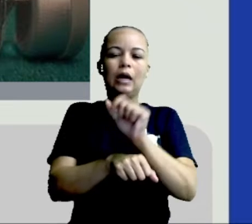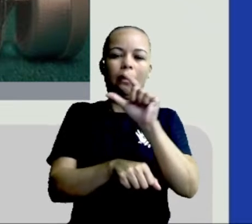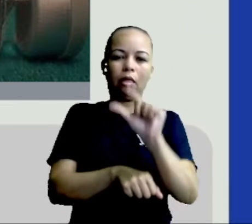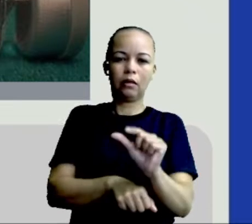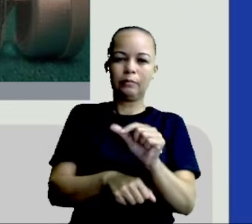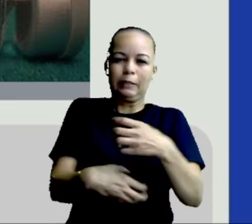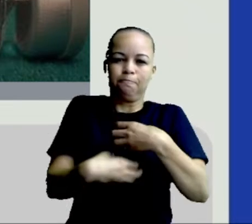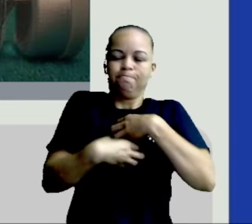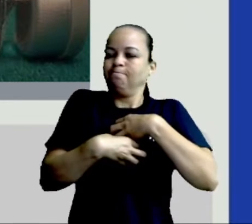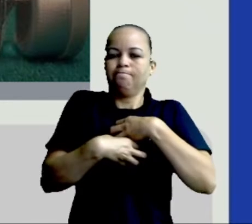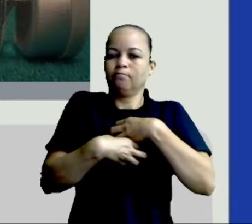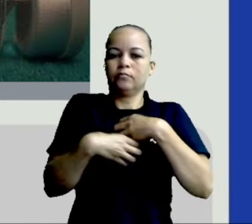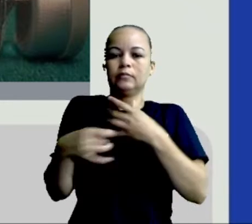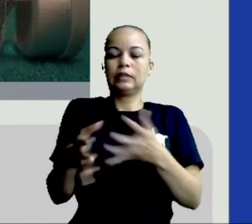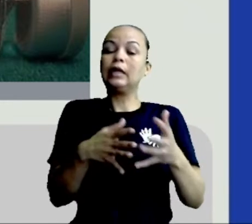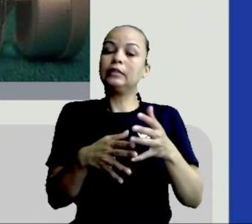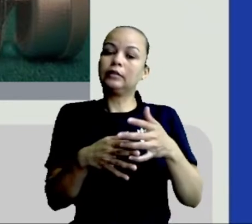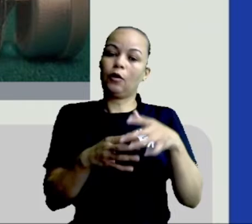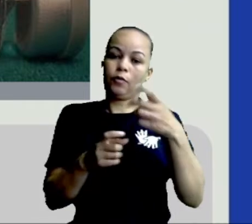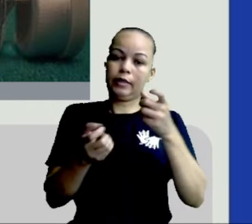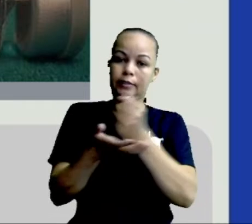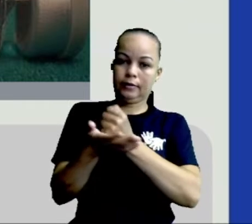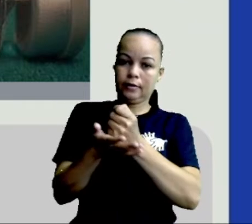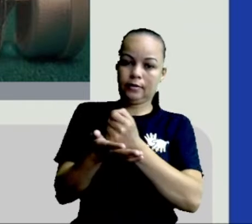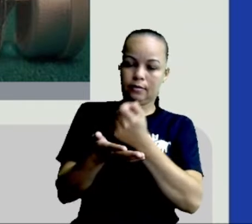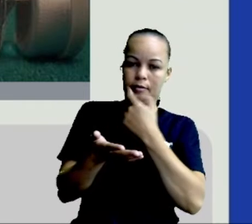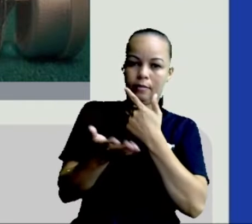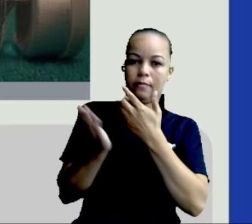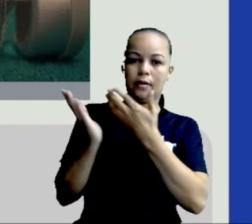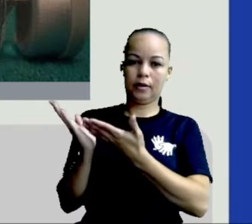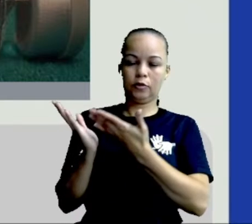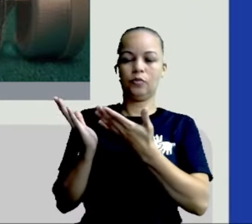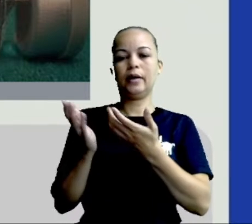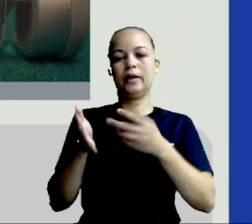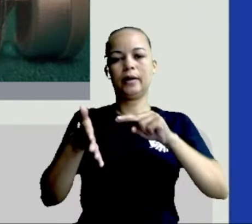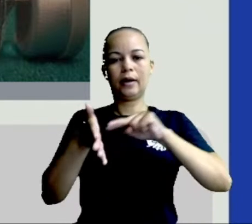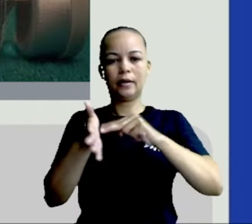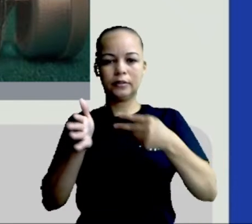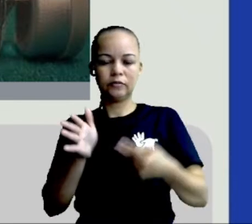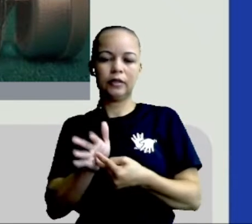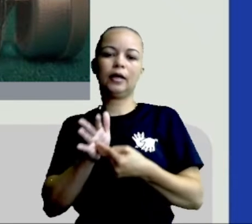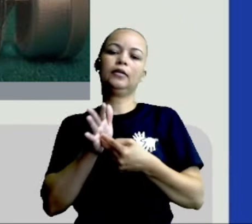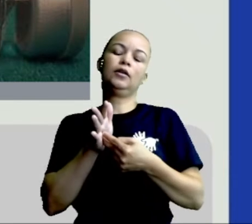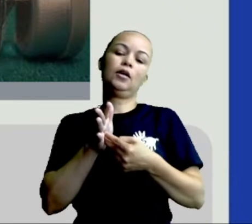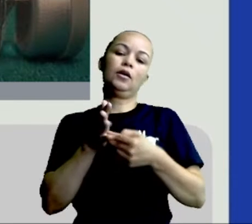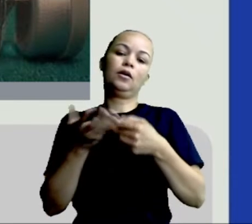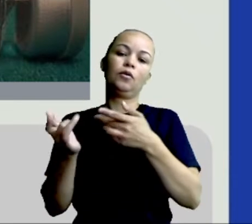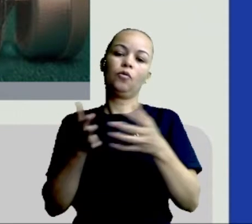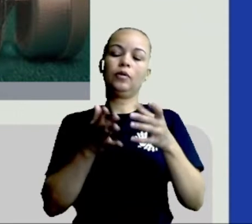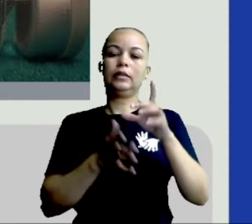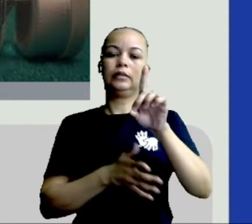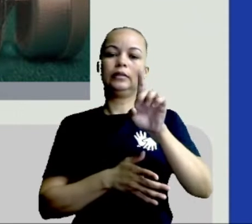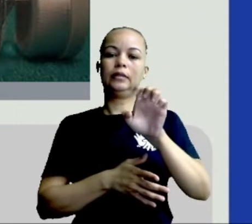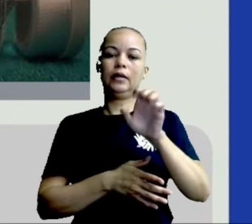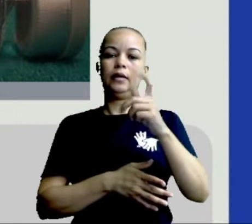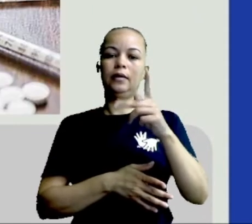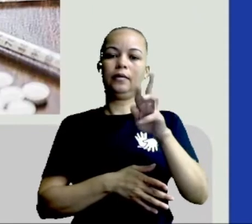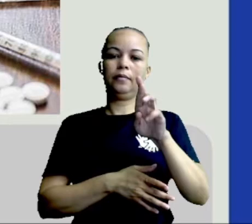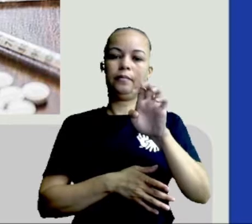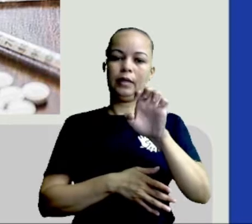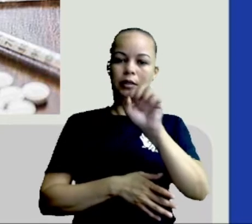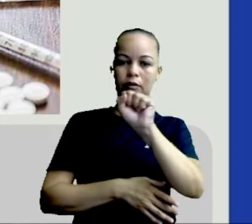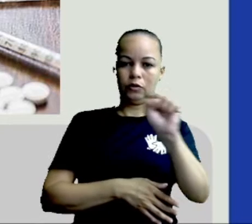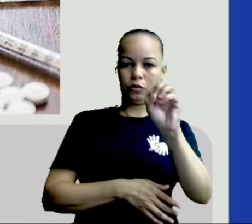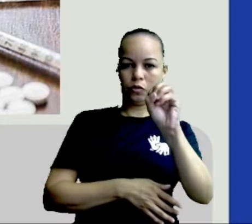certo? Então, a morfina ela é classificada como uma droga depressora, porque vai estar diminuindo a nossa